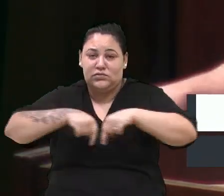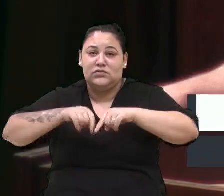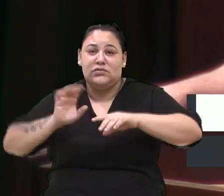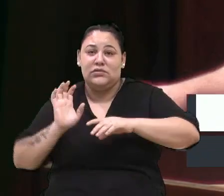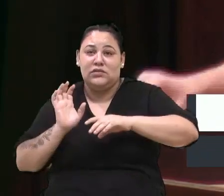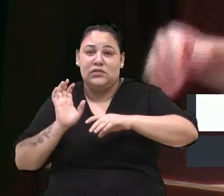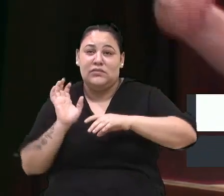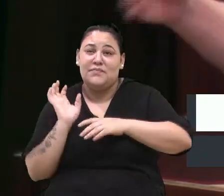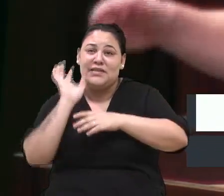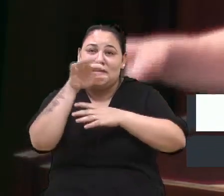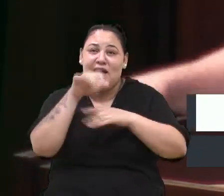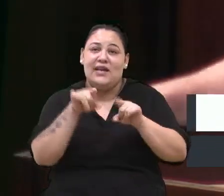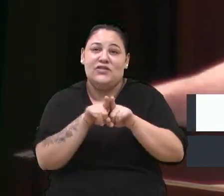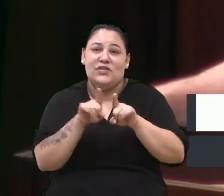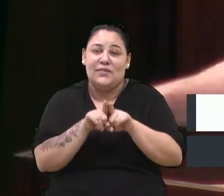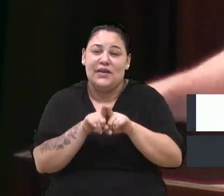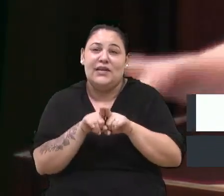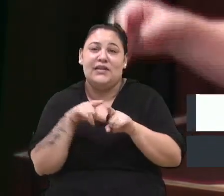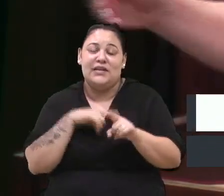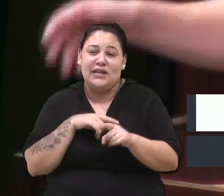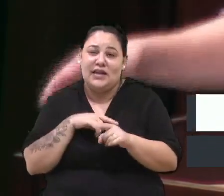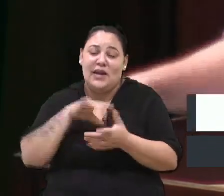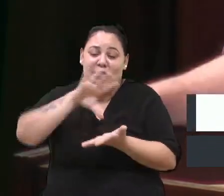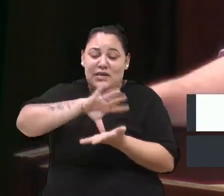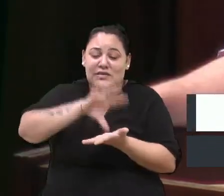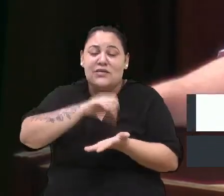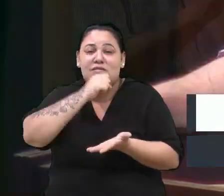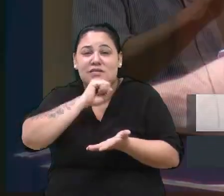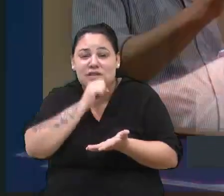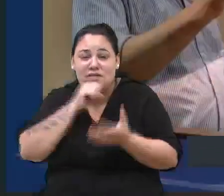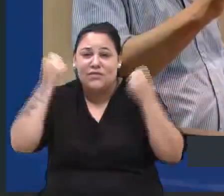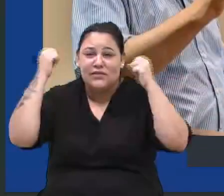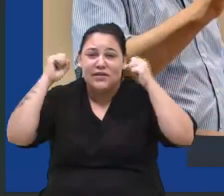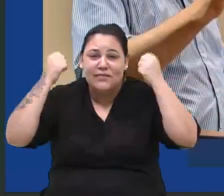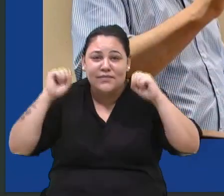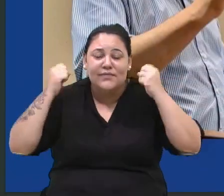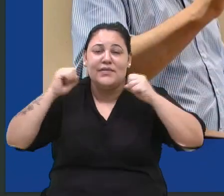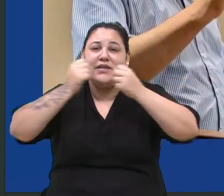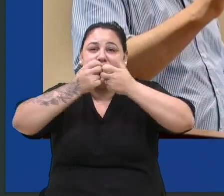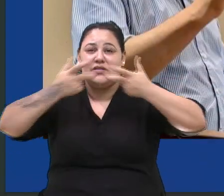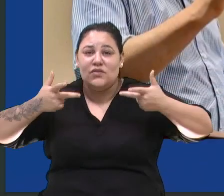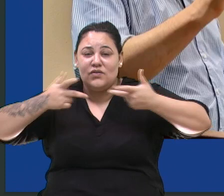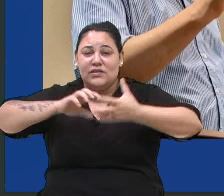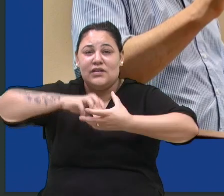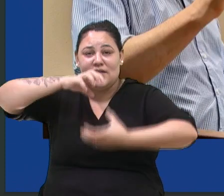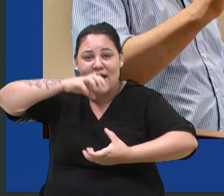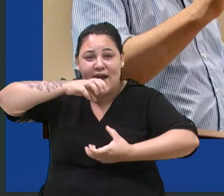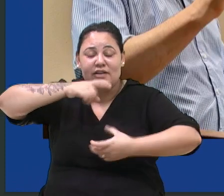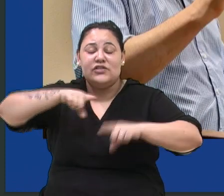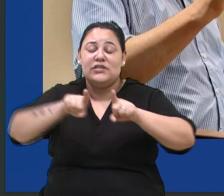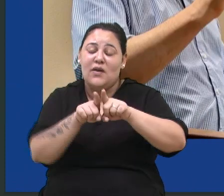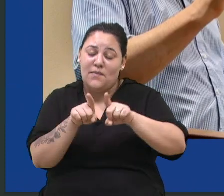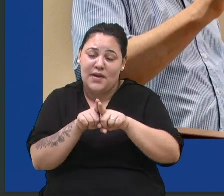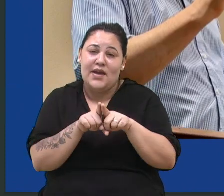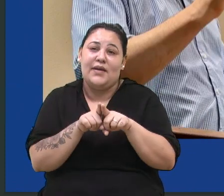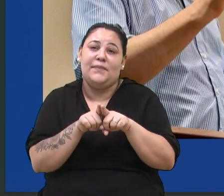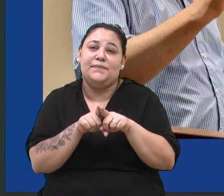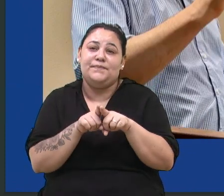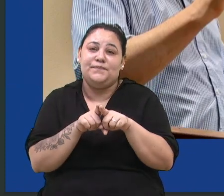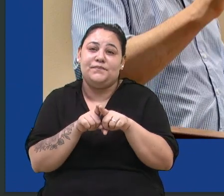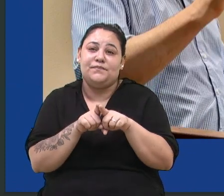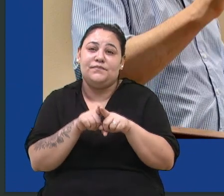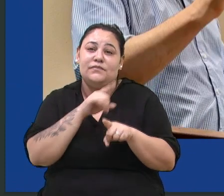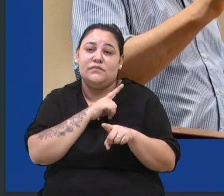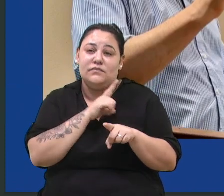futebol, pracinha para os idosos, né, os equipamentos para os idosos, a Academia da Melhor Idade e também, vamos